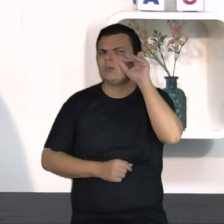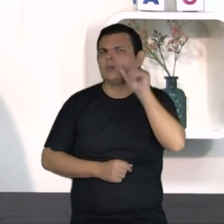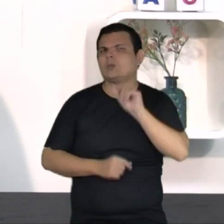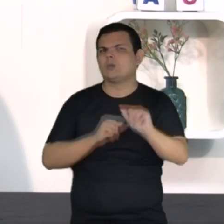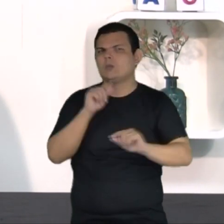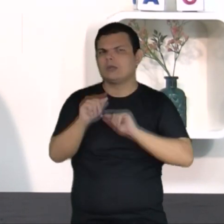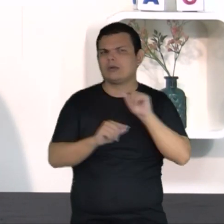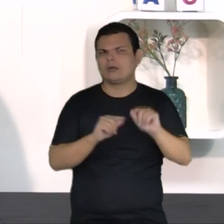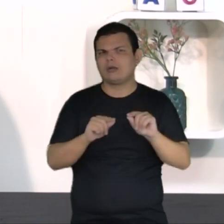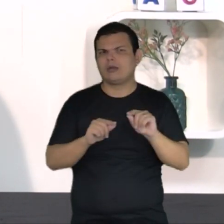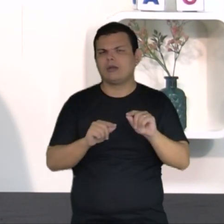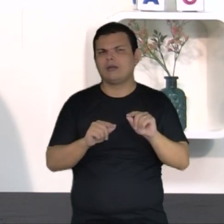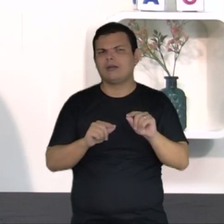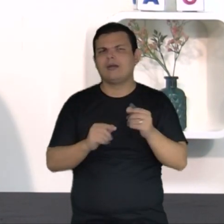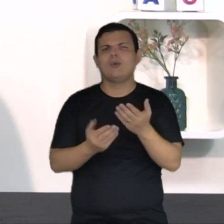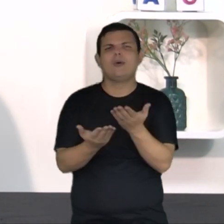saber